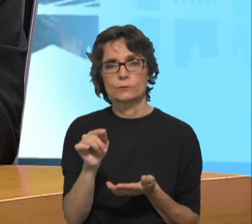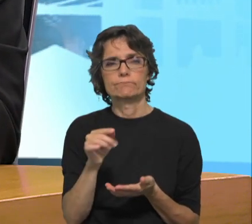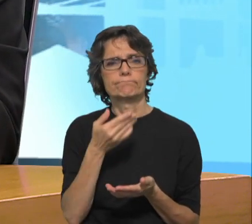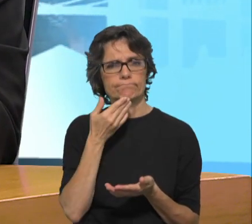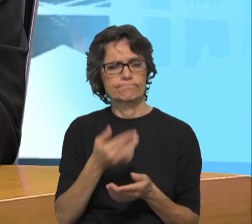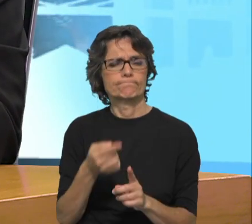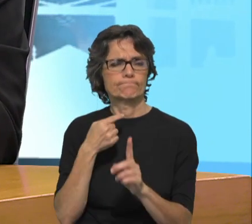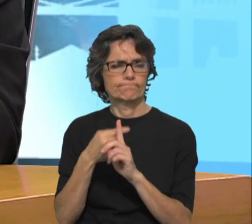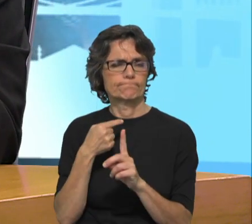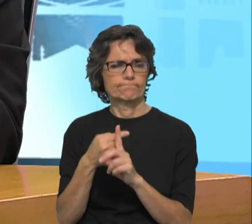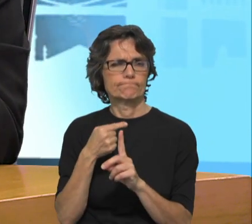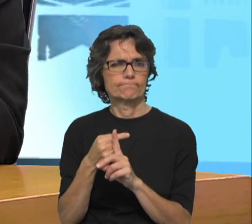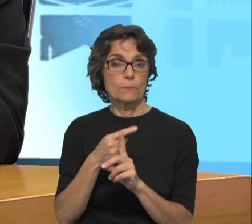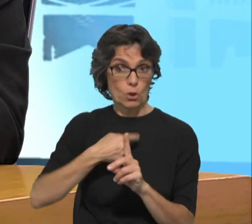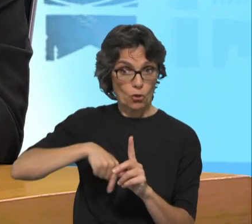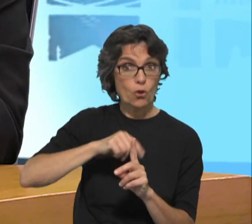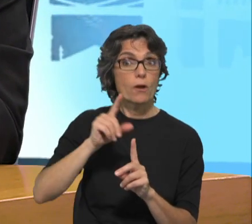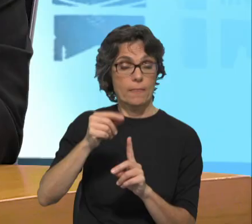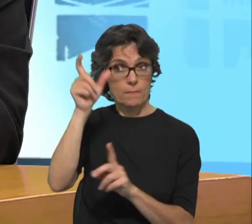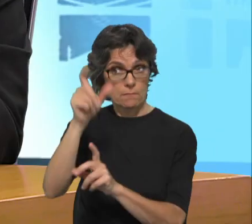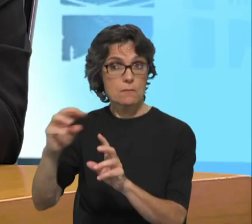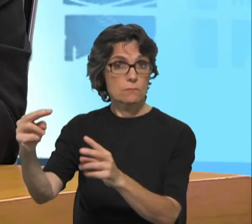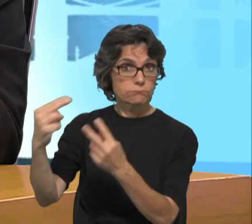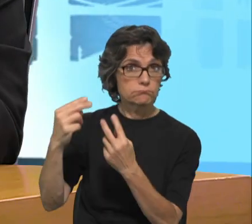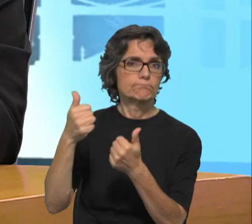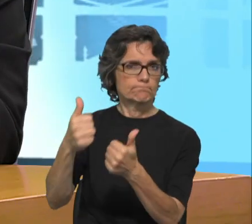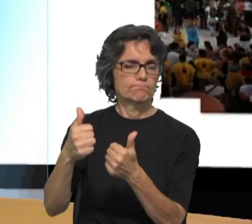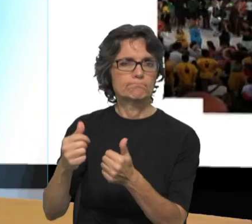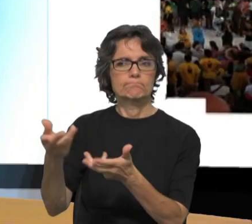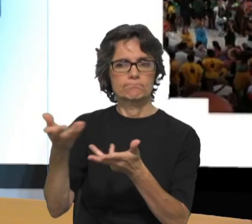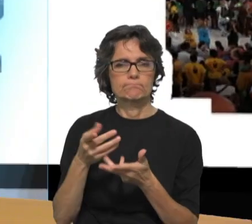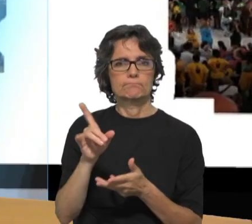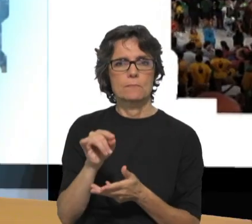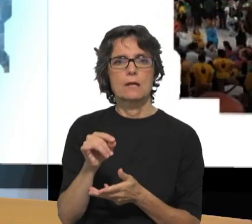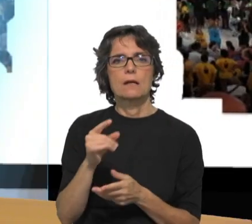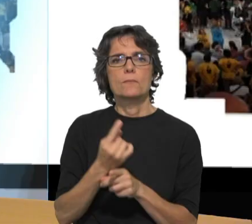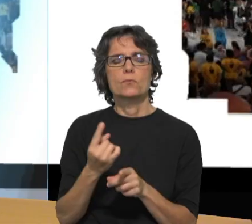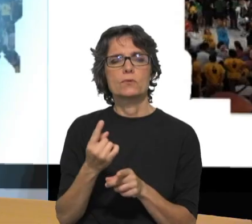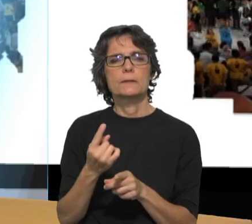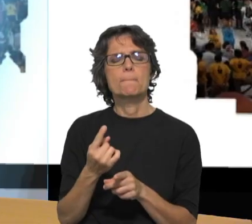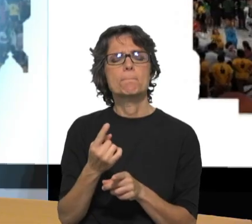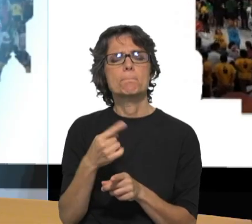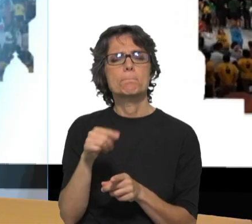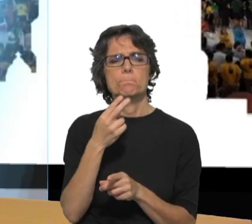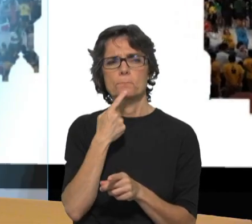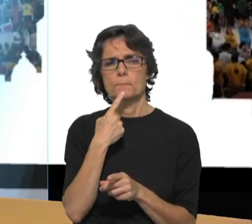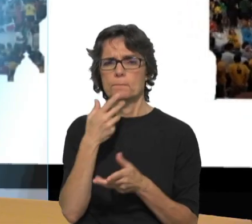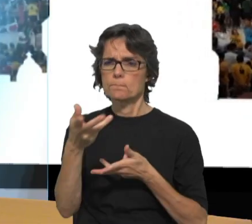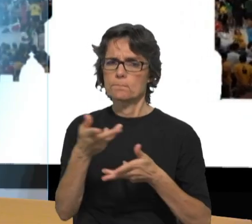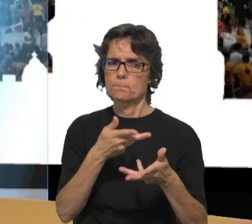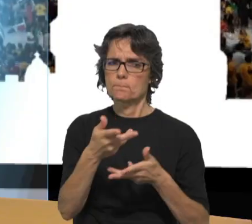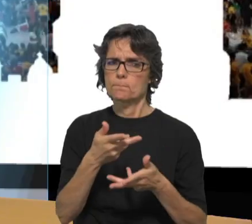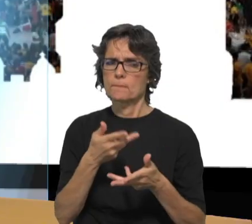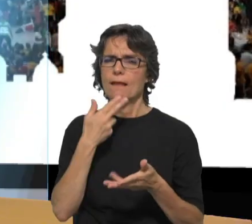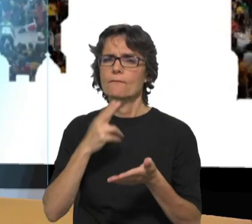experiência ótima para todos. Para nós que fomos, mas também para aqueles que nos recebemos. Porque pudemos perceber como as coisas de facto são.